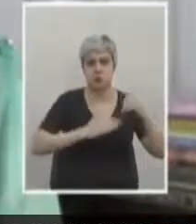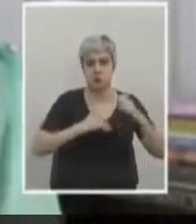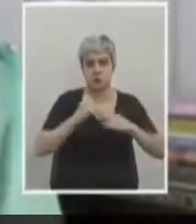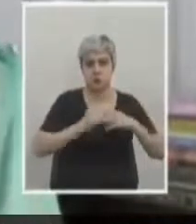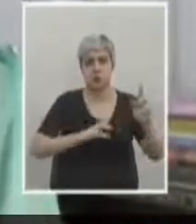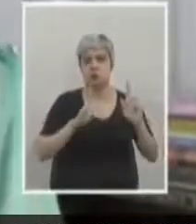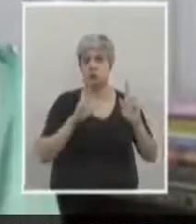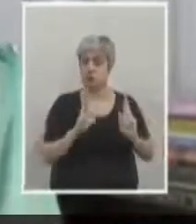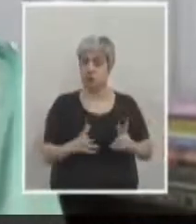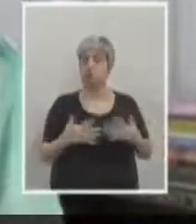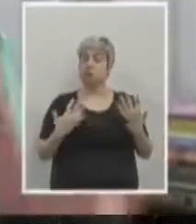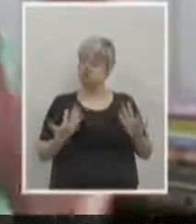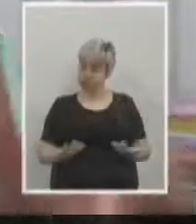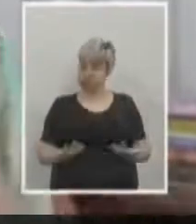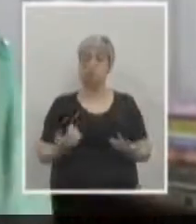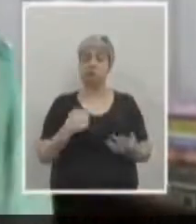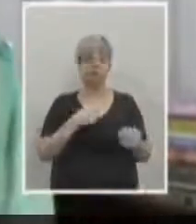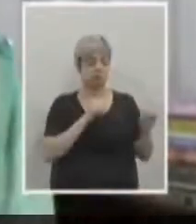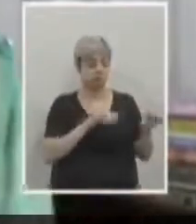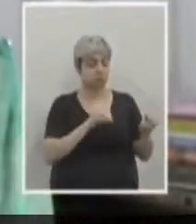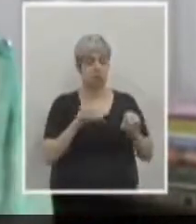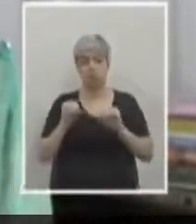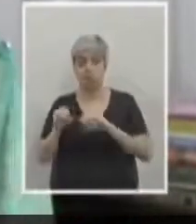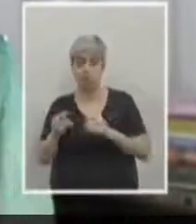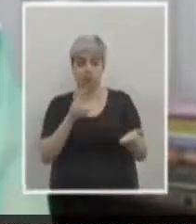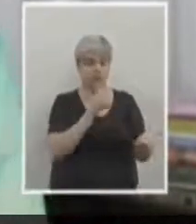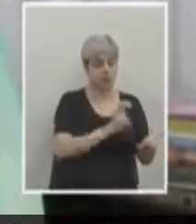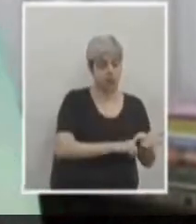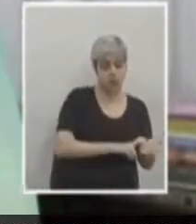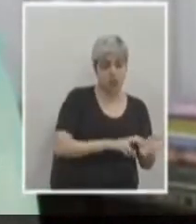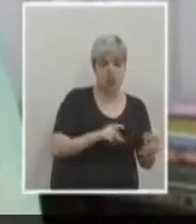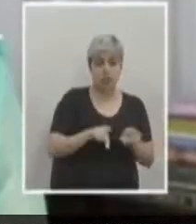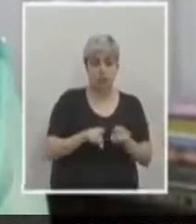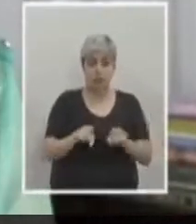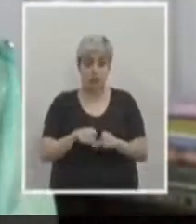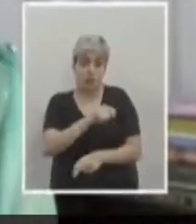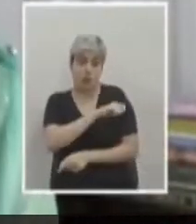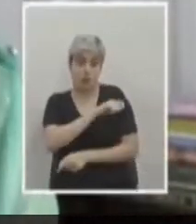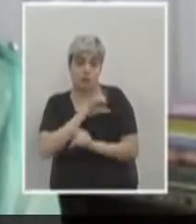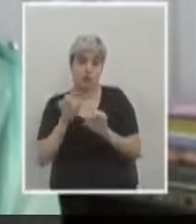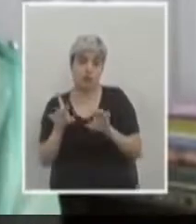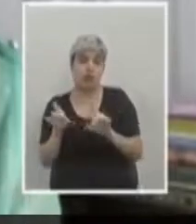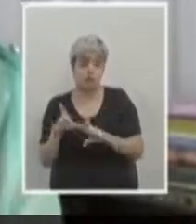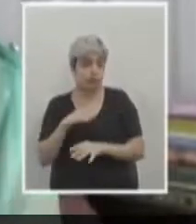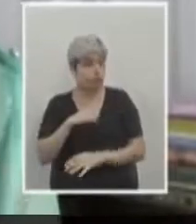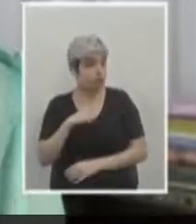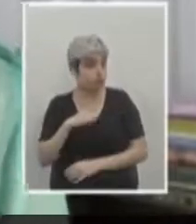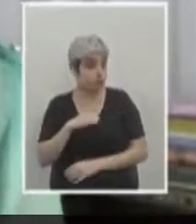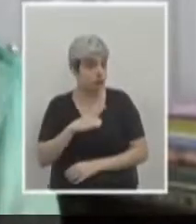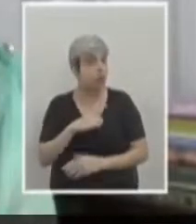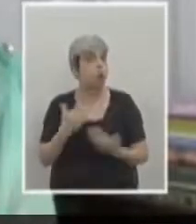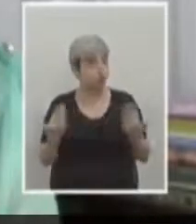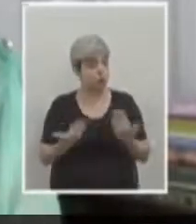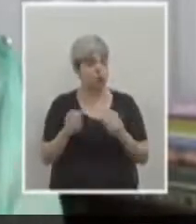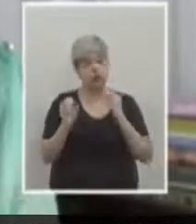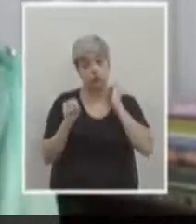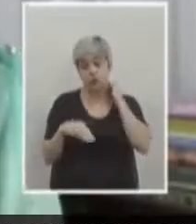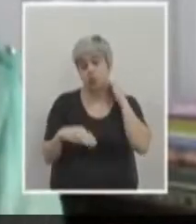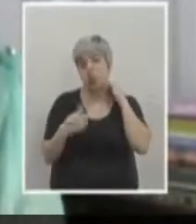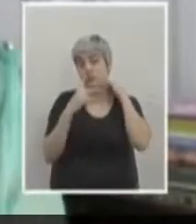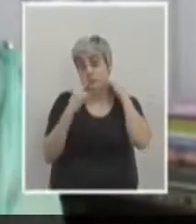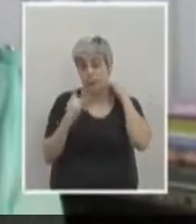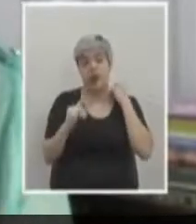parte falando, né? Dou as minhas aulas na turma da manhã e assumo um aluno especial há 3 anos. Hoje estou com extensão. Os pais do